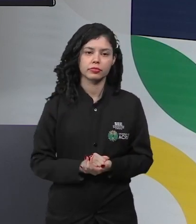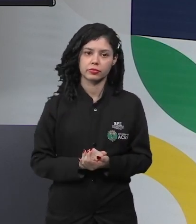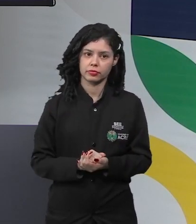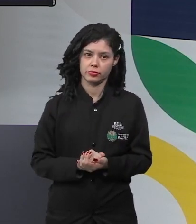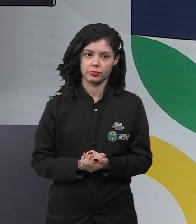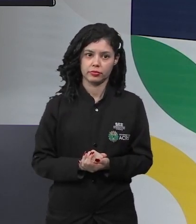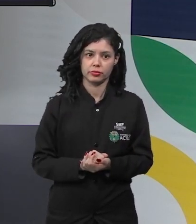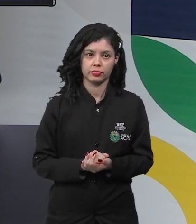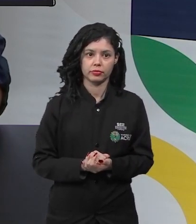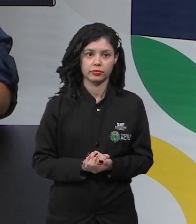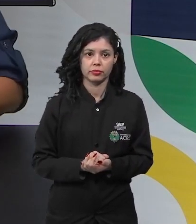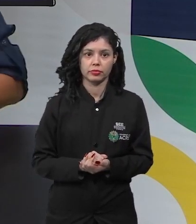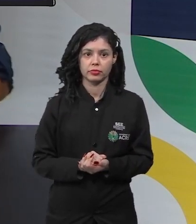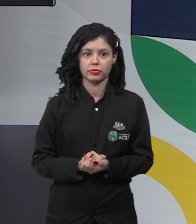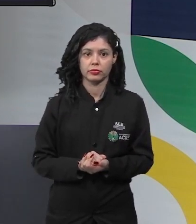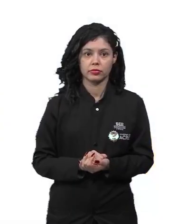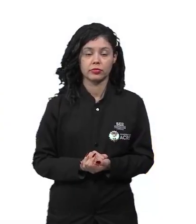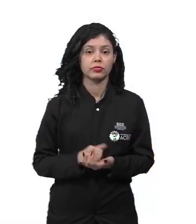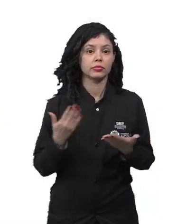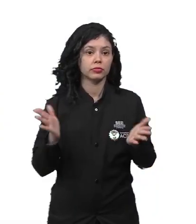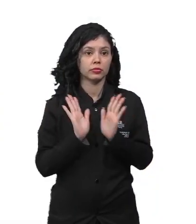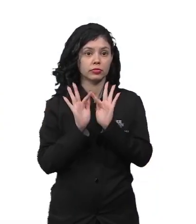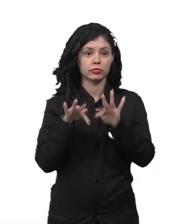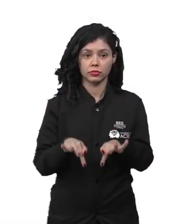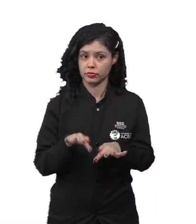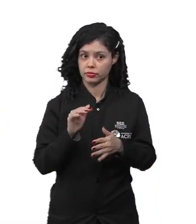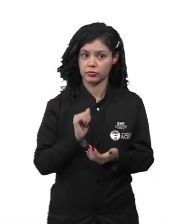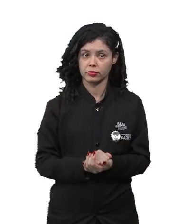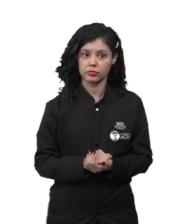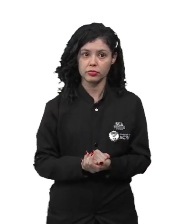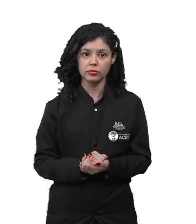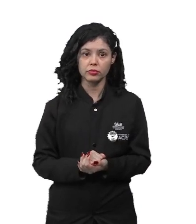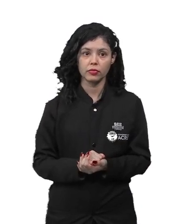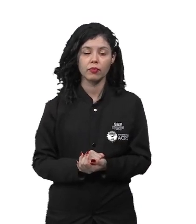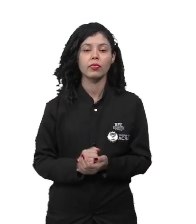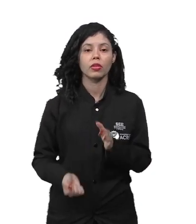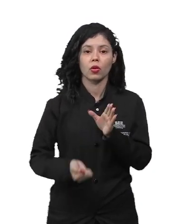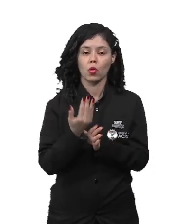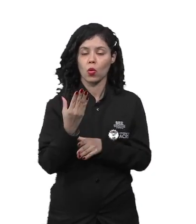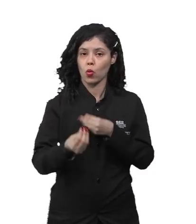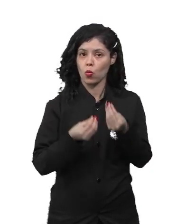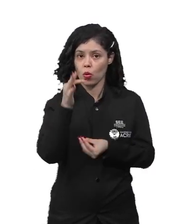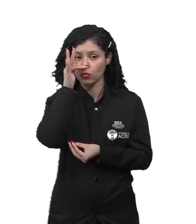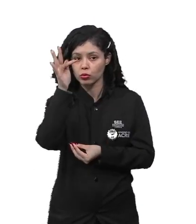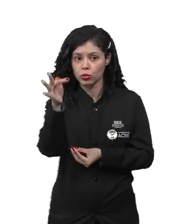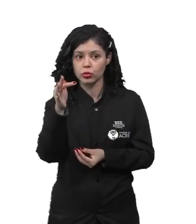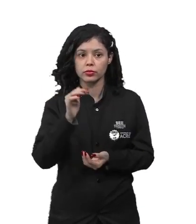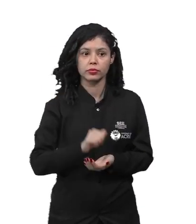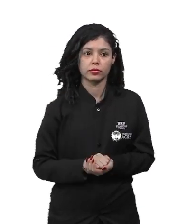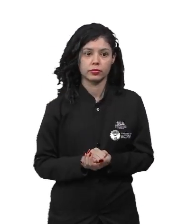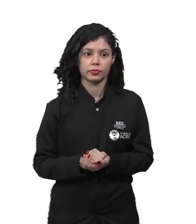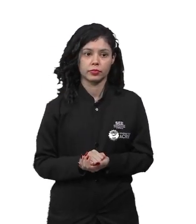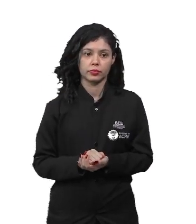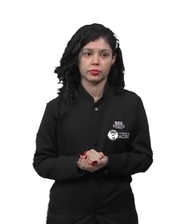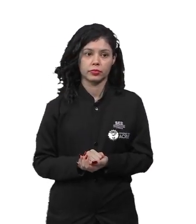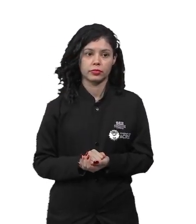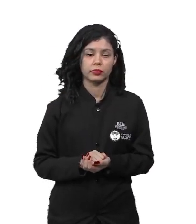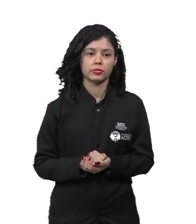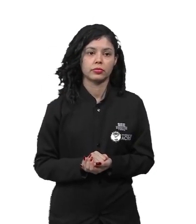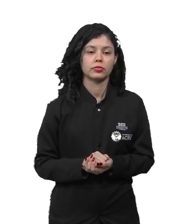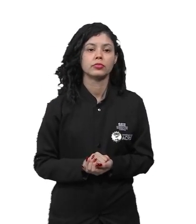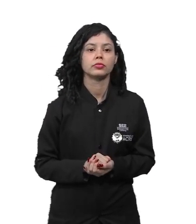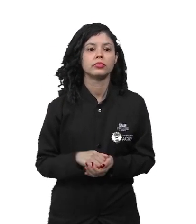as desvantagens. Conclusão, pessoal. Biodigestores como uma solução para o futuro. Olha só,